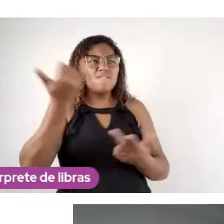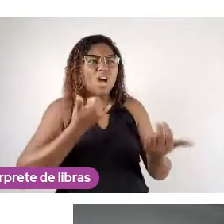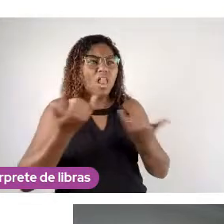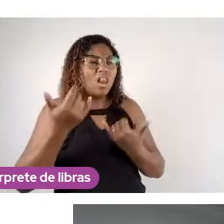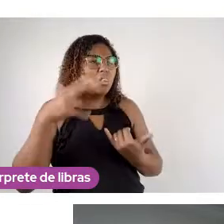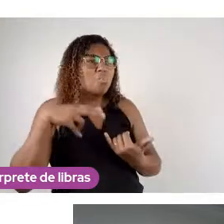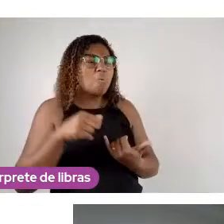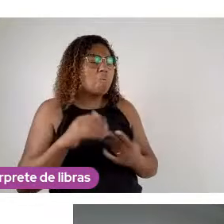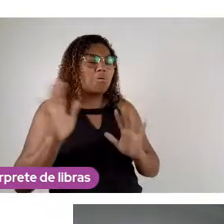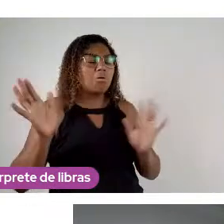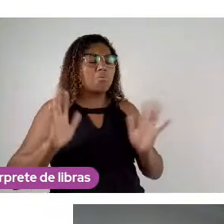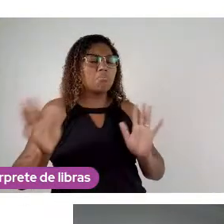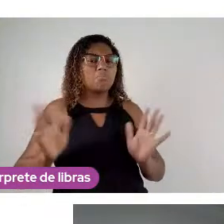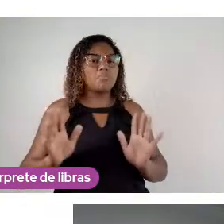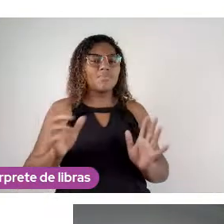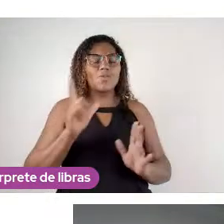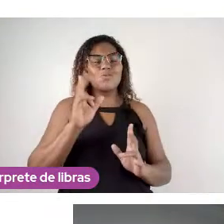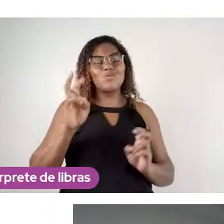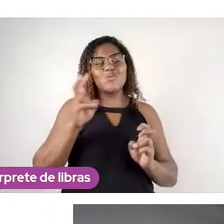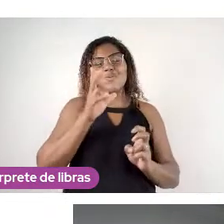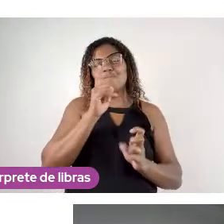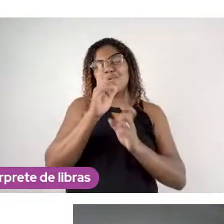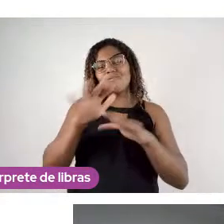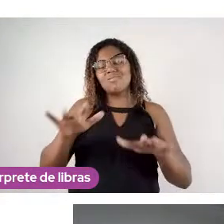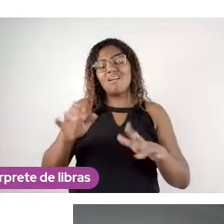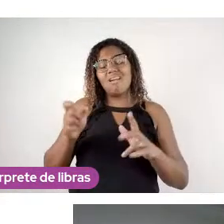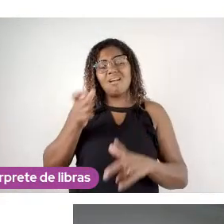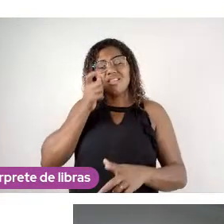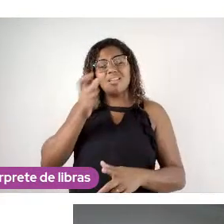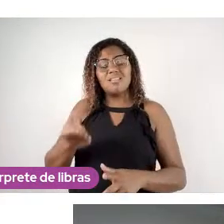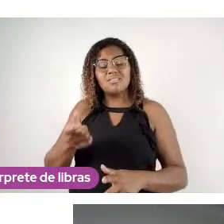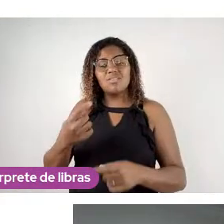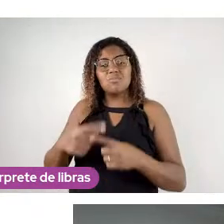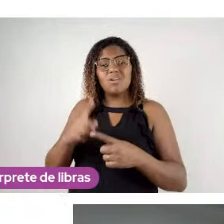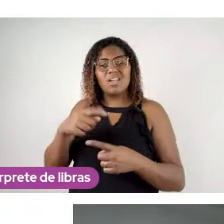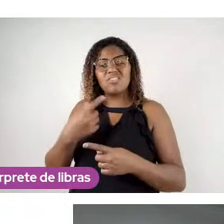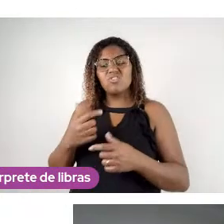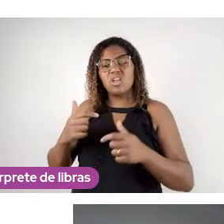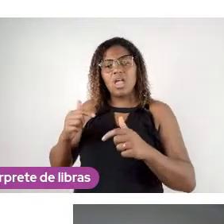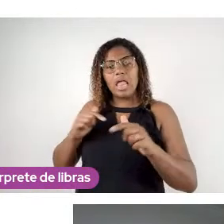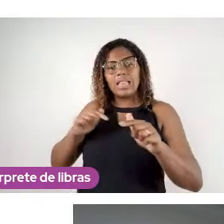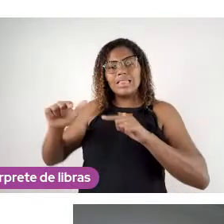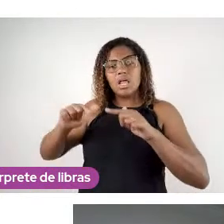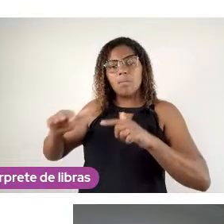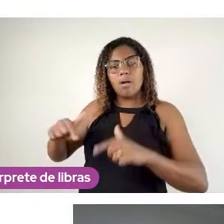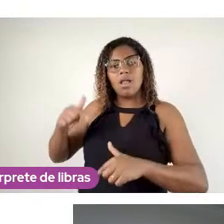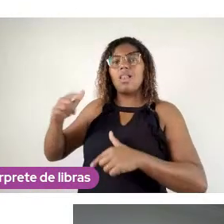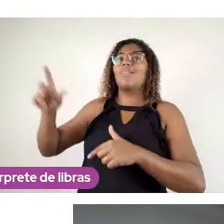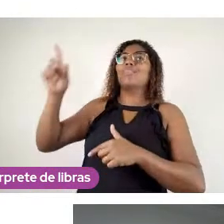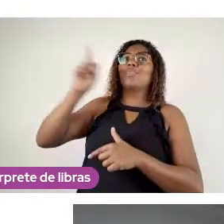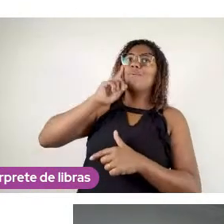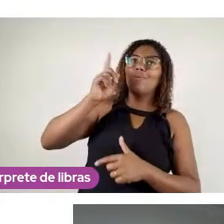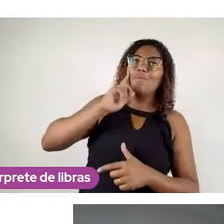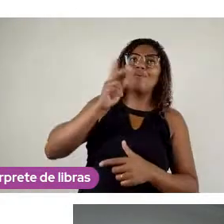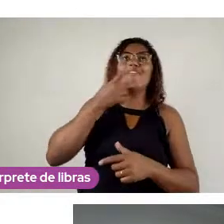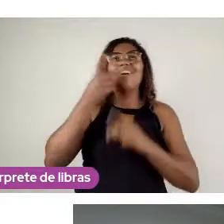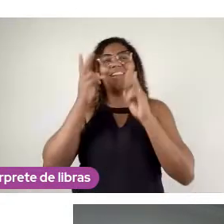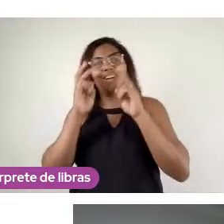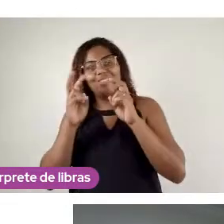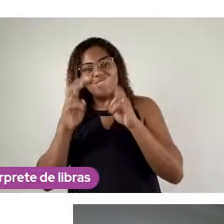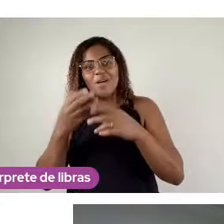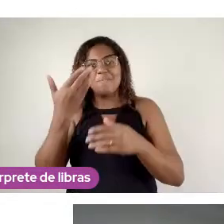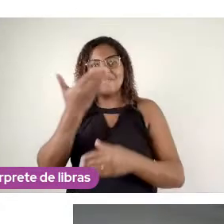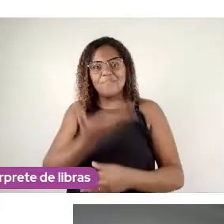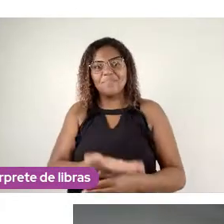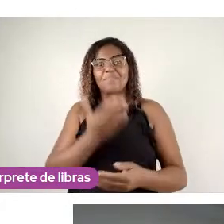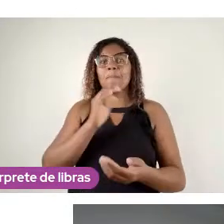oceanos. E é uma questão interessante porque a gente que trabalha com esse tema, a gente está todo dia falando desse assunto, né? Então, para a